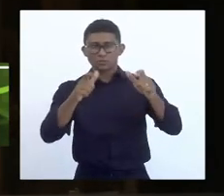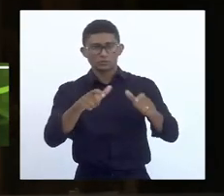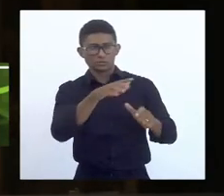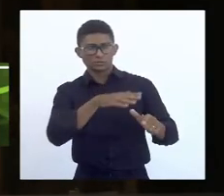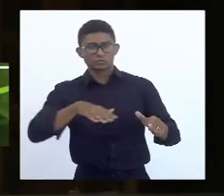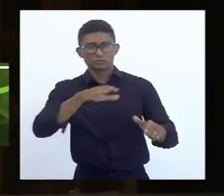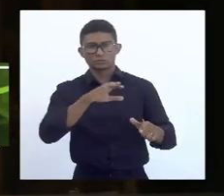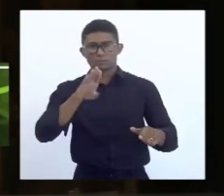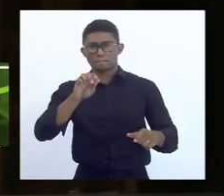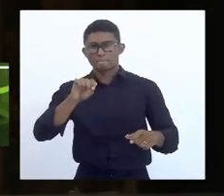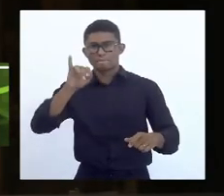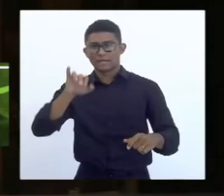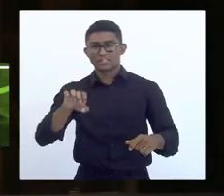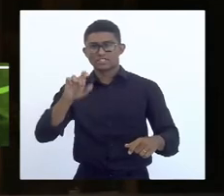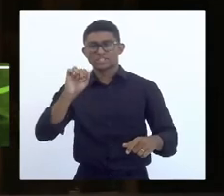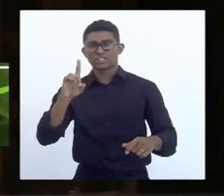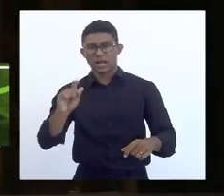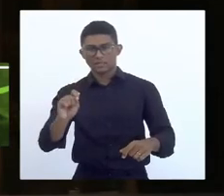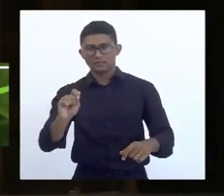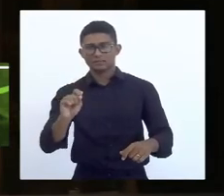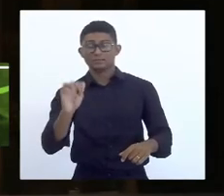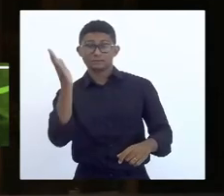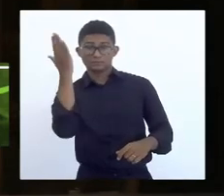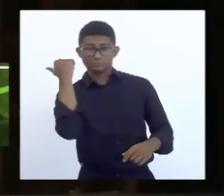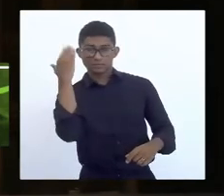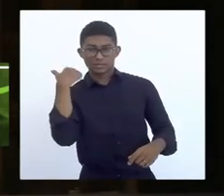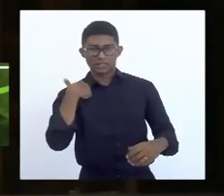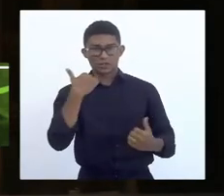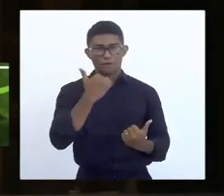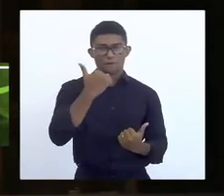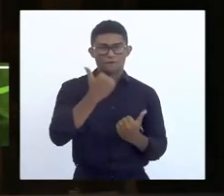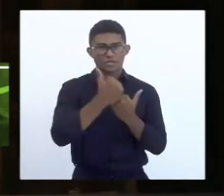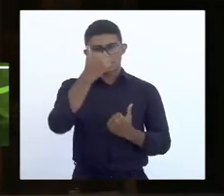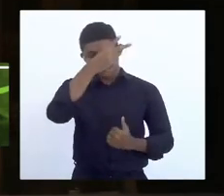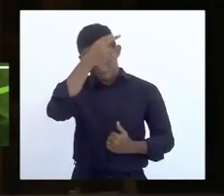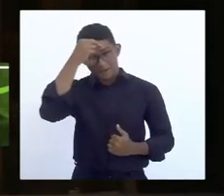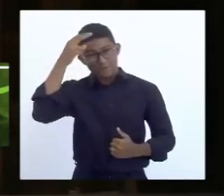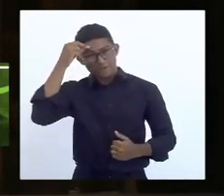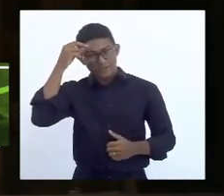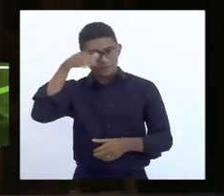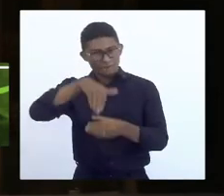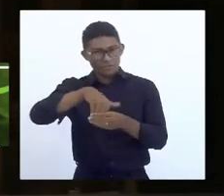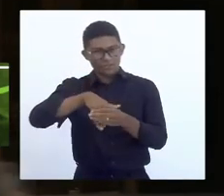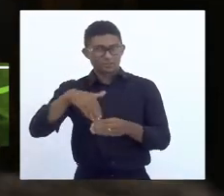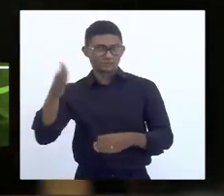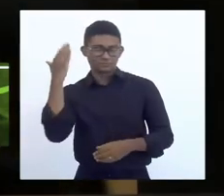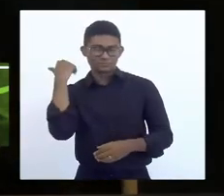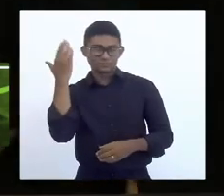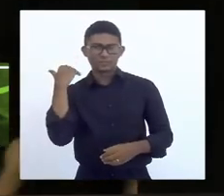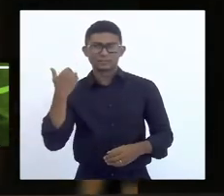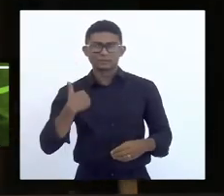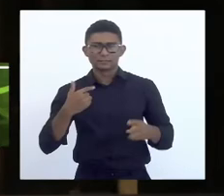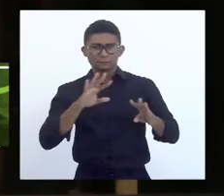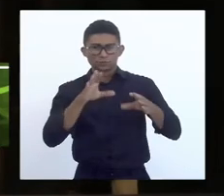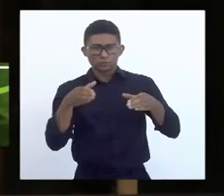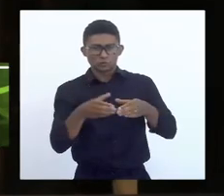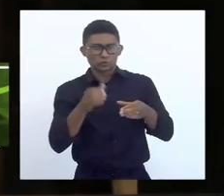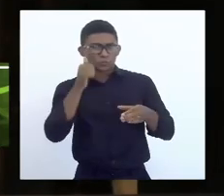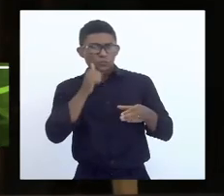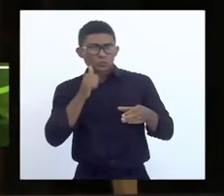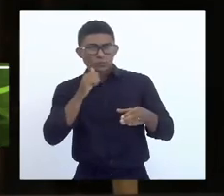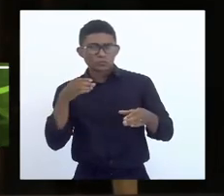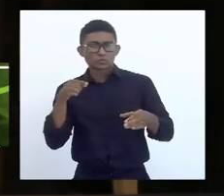estive como candidata a vice-prefeita pelo PSOL no último pleito eleitoral, compõe uma coletiva de mulheres, que é a